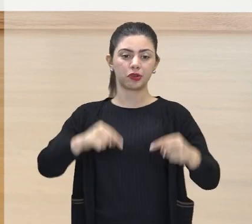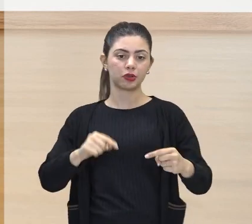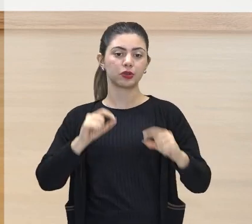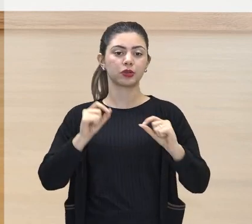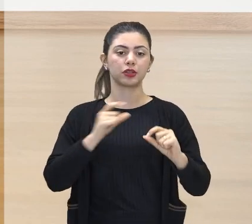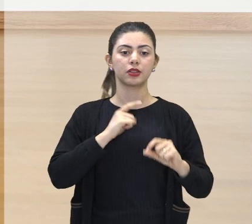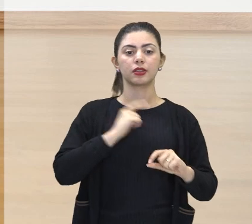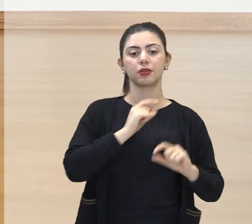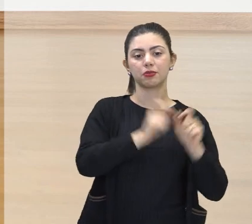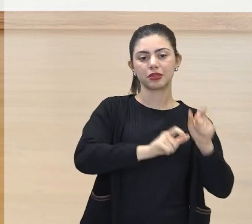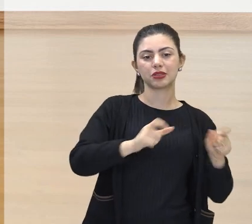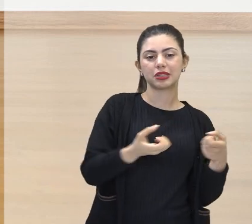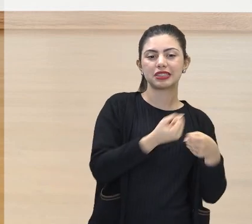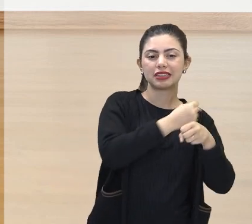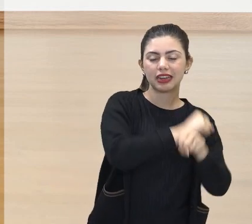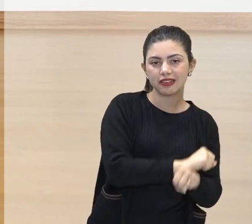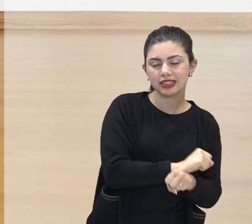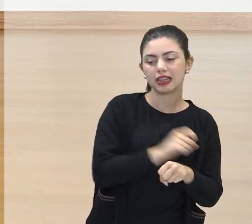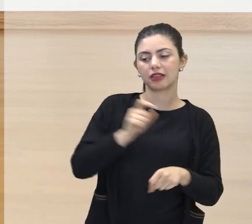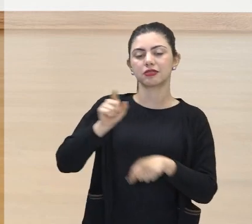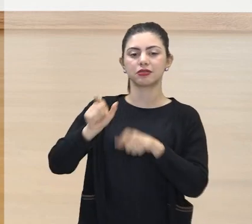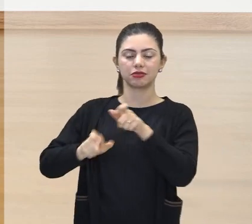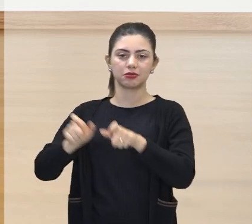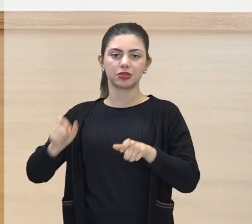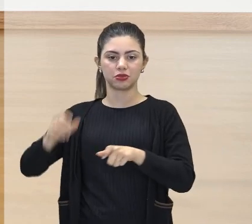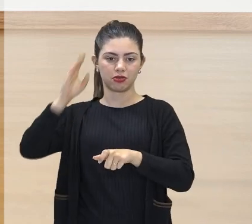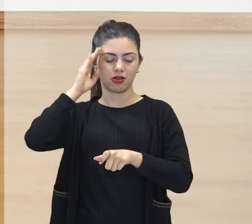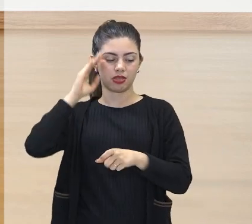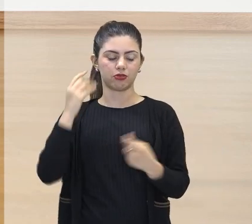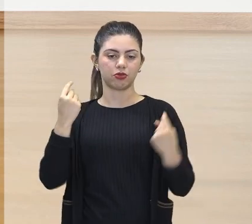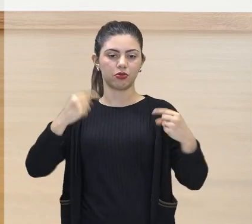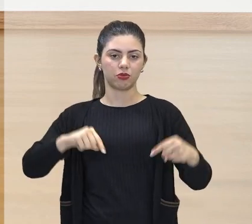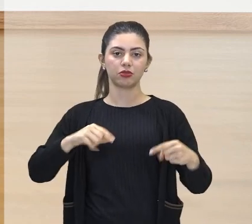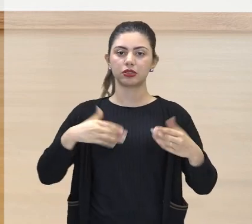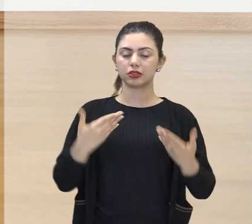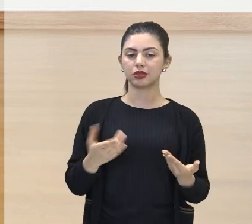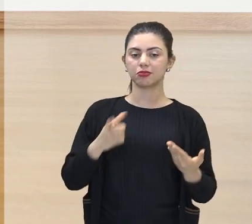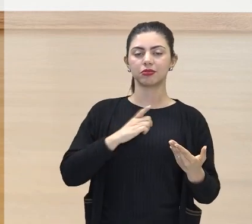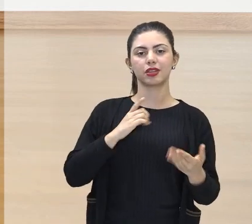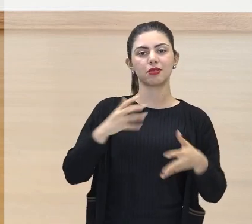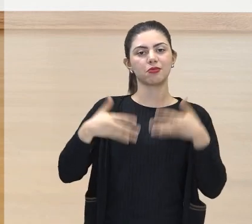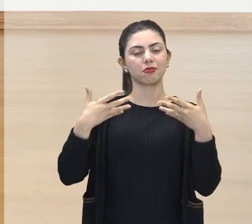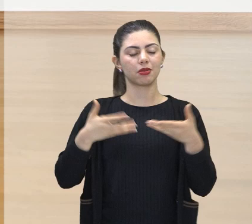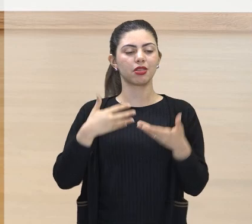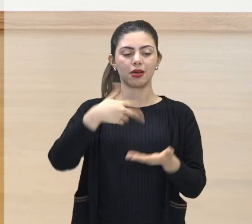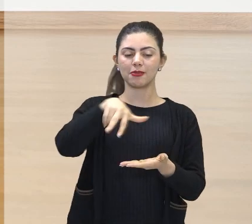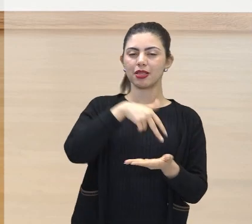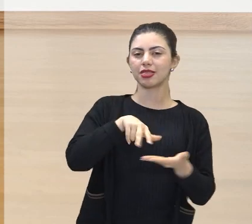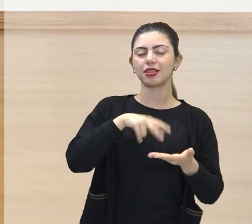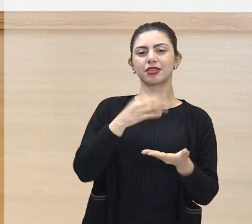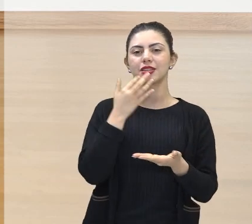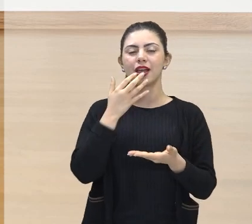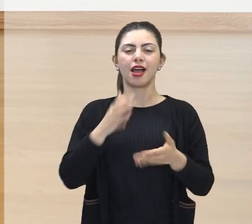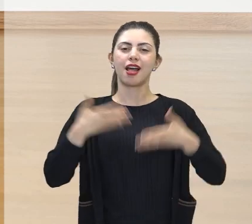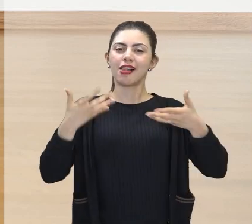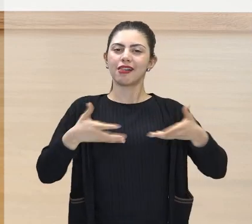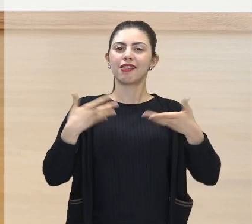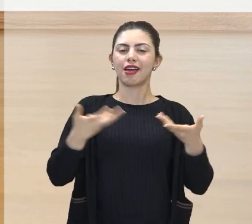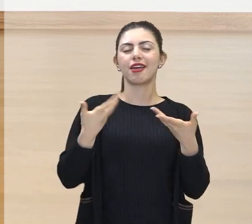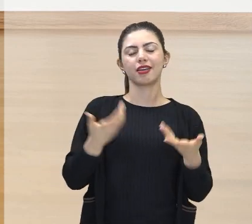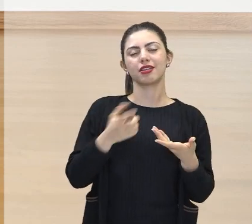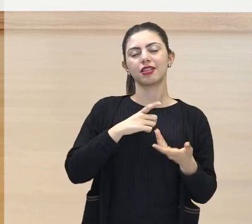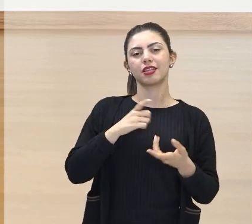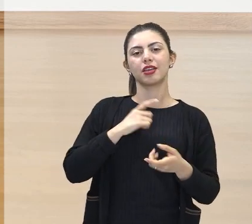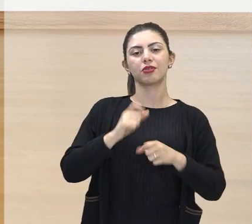e os escravizados que tinham se tornado livres. E a dança do frevo ela é muito alegre, muito colorida, né? Então, com